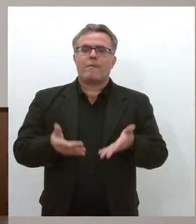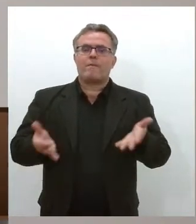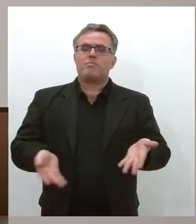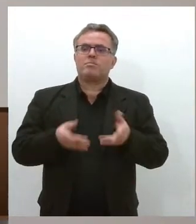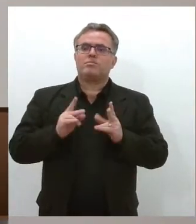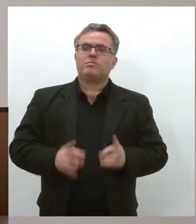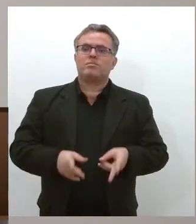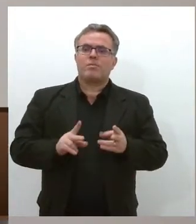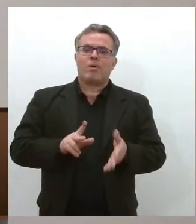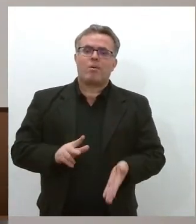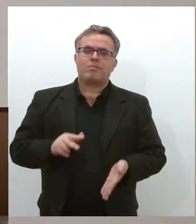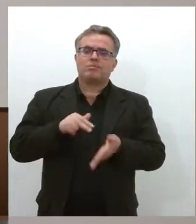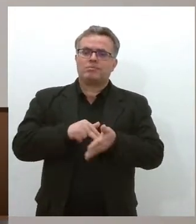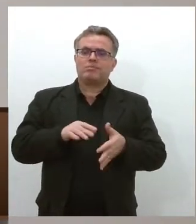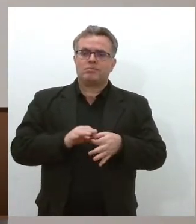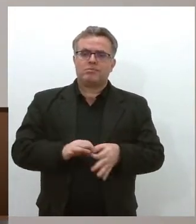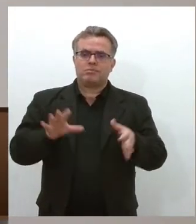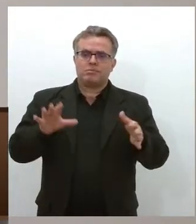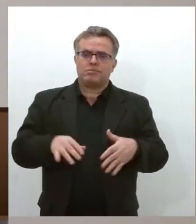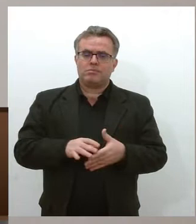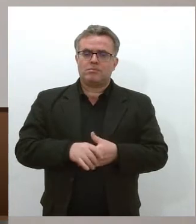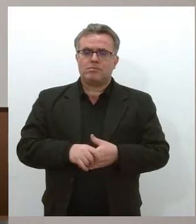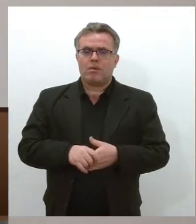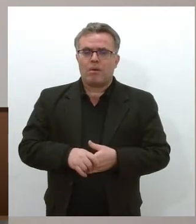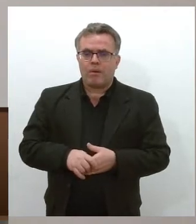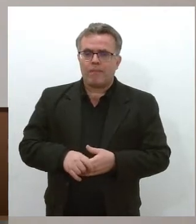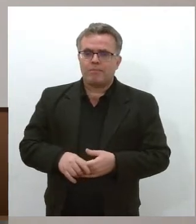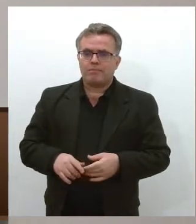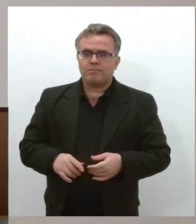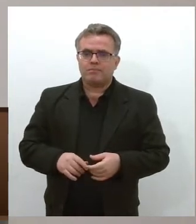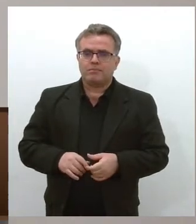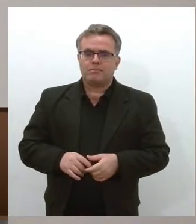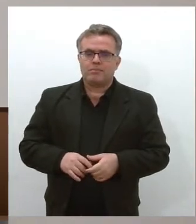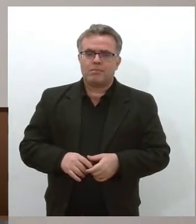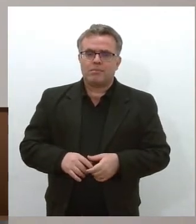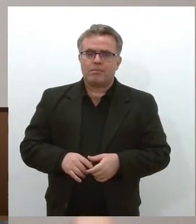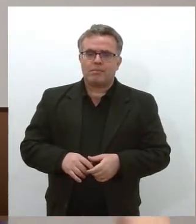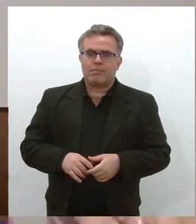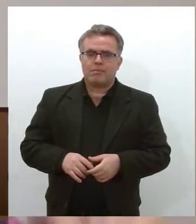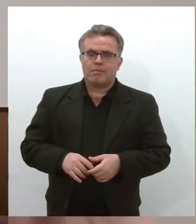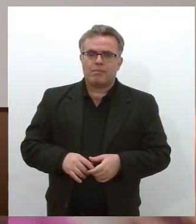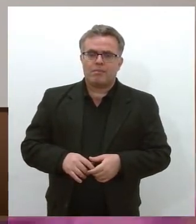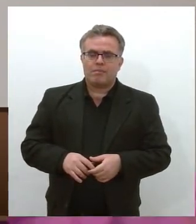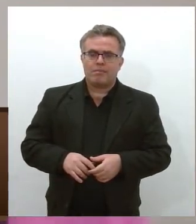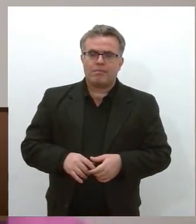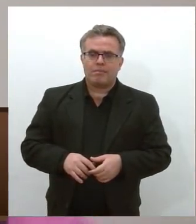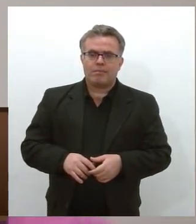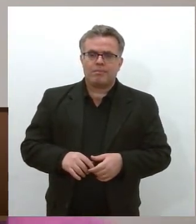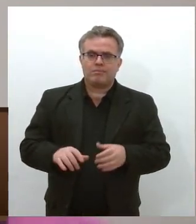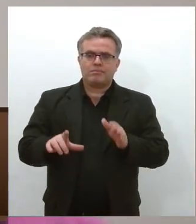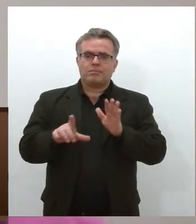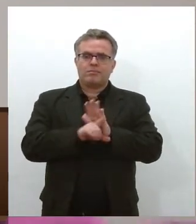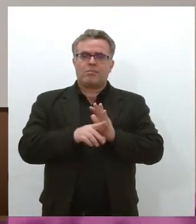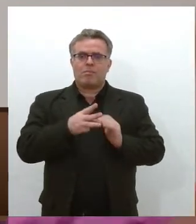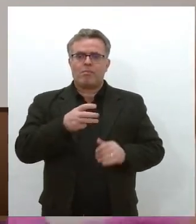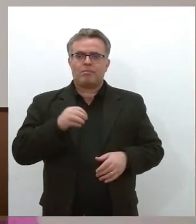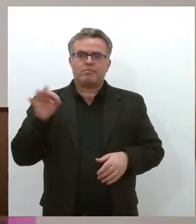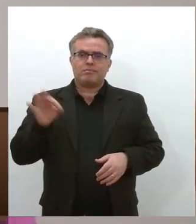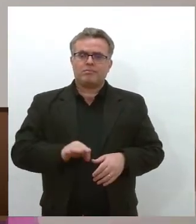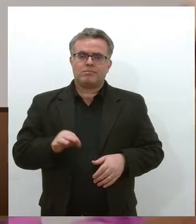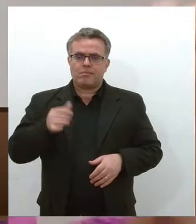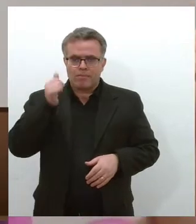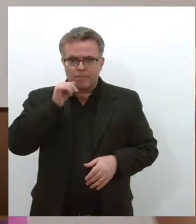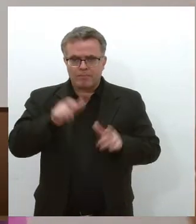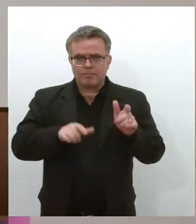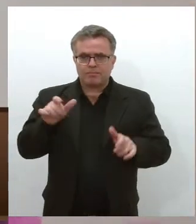colocarem à disposição. Porque aí fica o... A legislação, ela não fala que tem que ter 30% de mulheres. Ela fala que tem